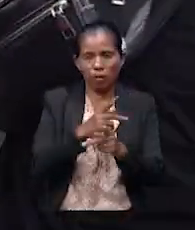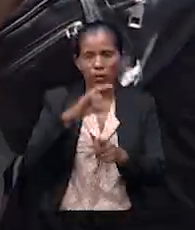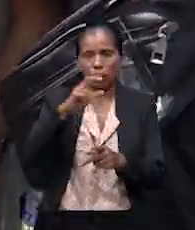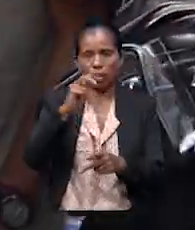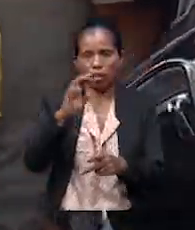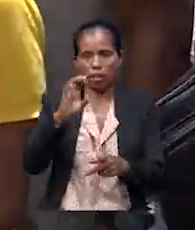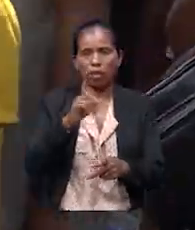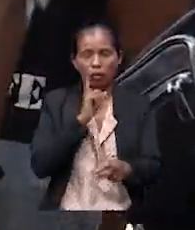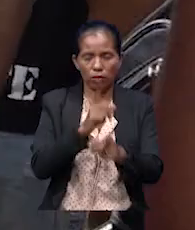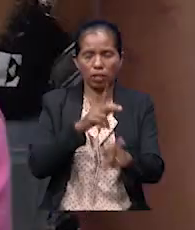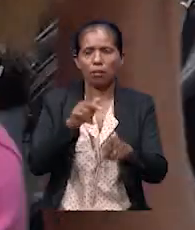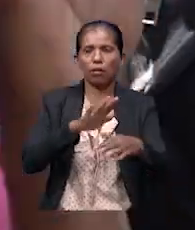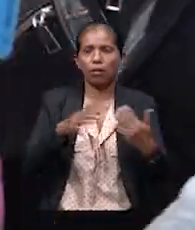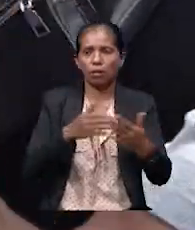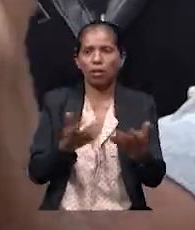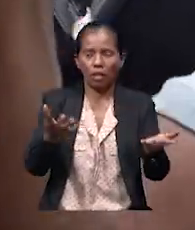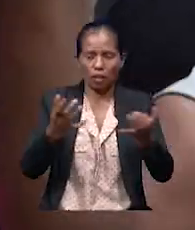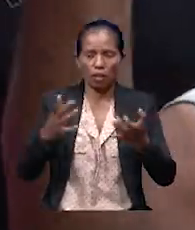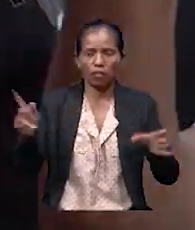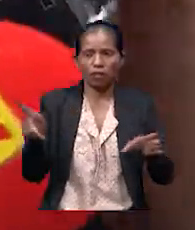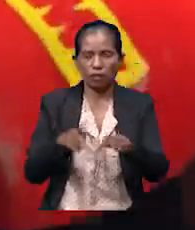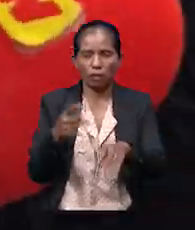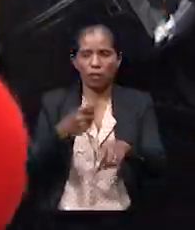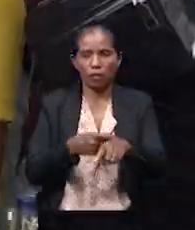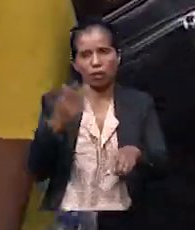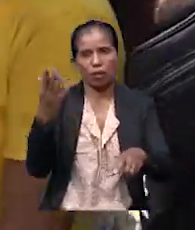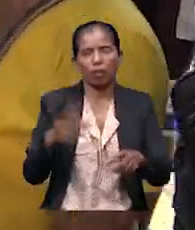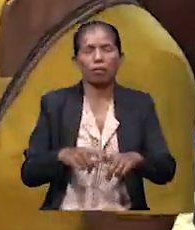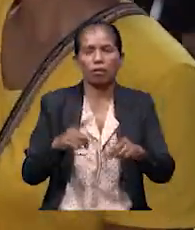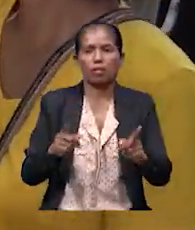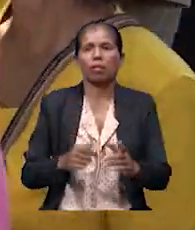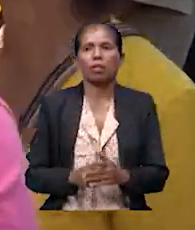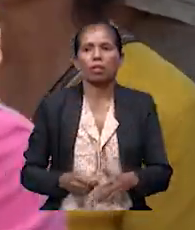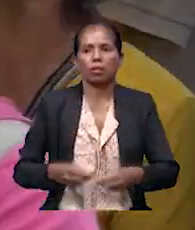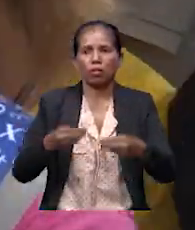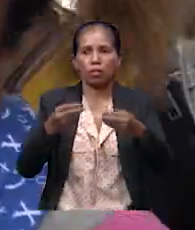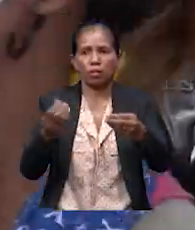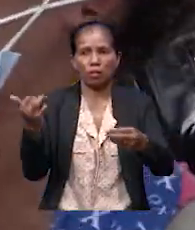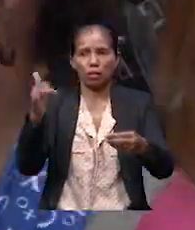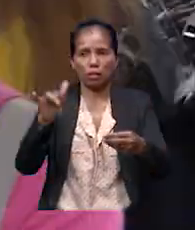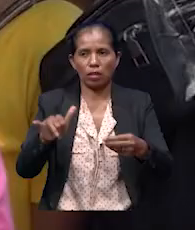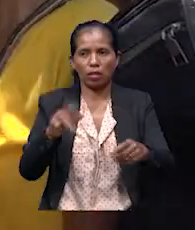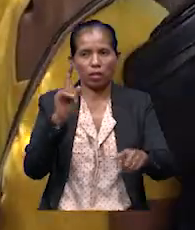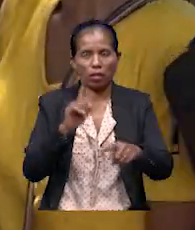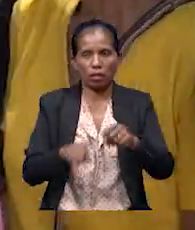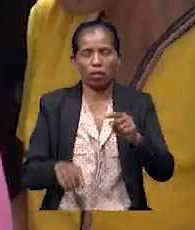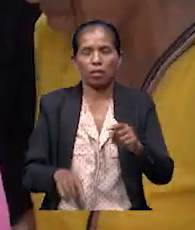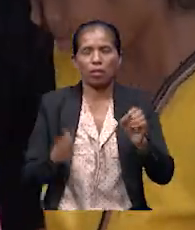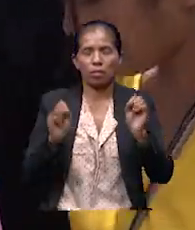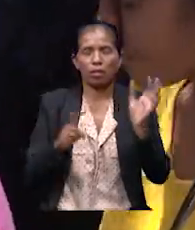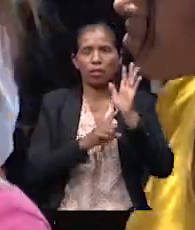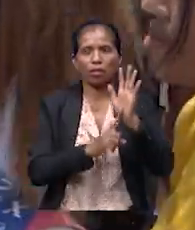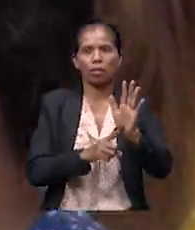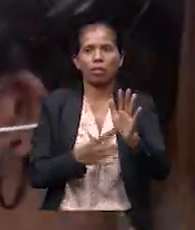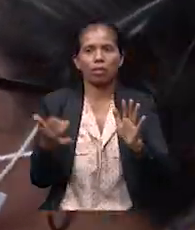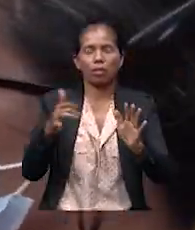kato participa e a momento da nena quando mai a exerce maka ser la bela exprime ser la bela hatón ser sente